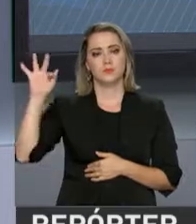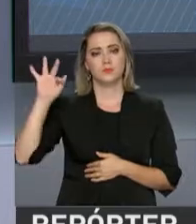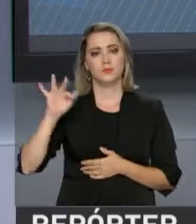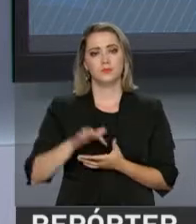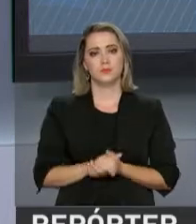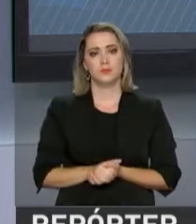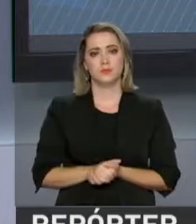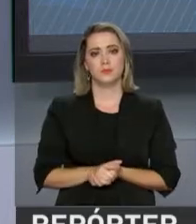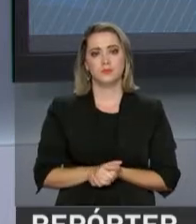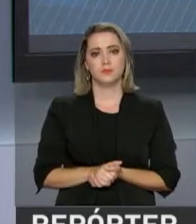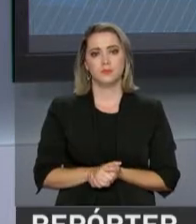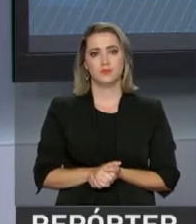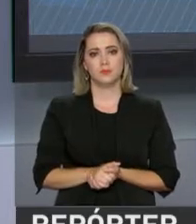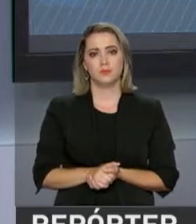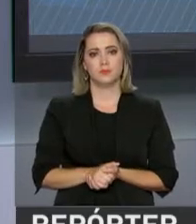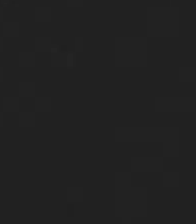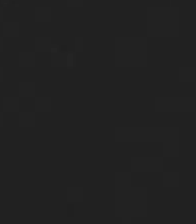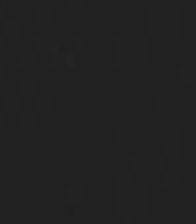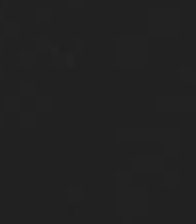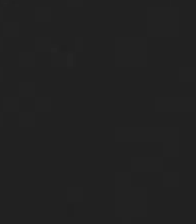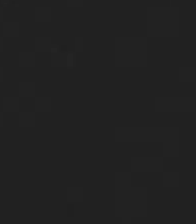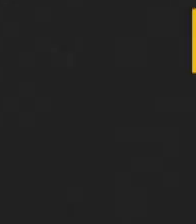a tv do governo federal